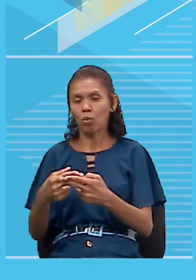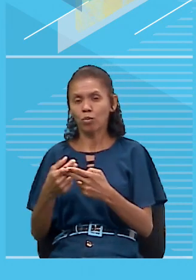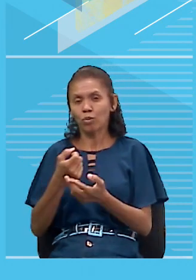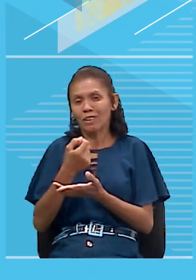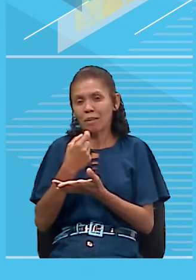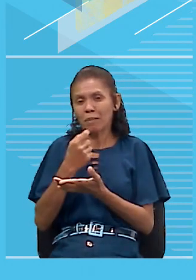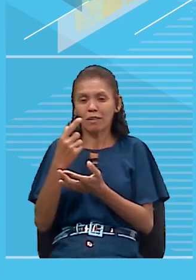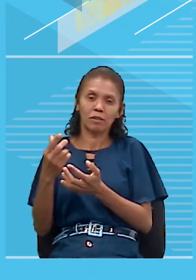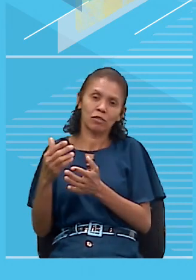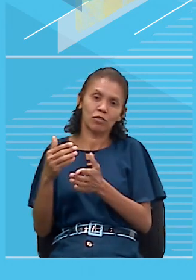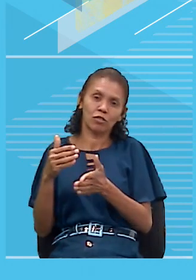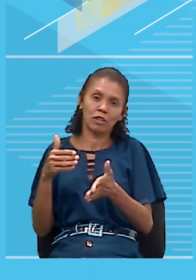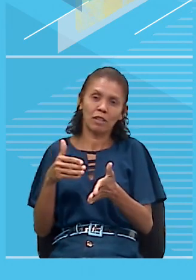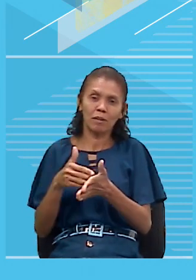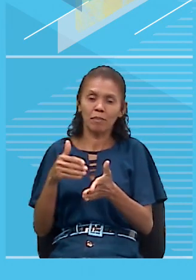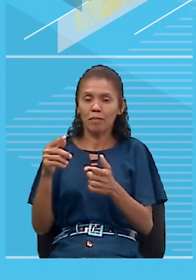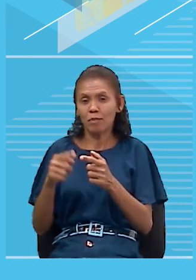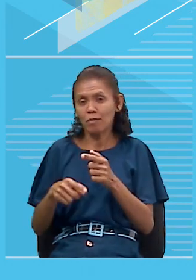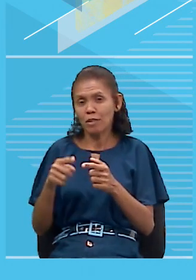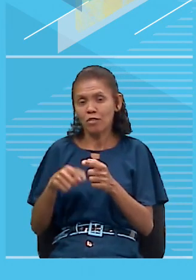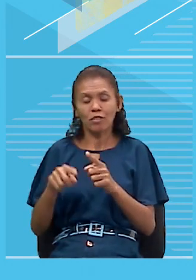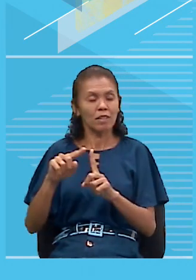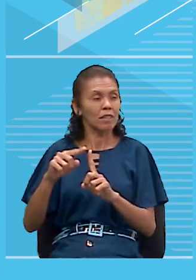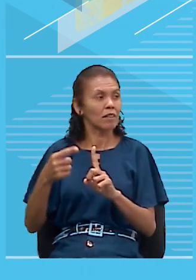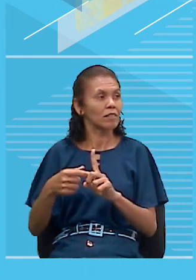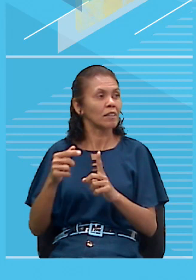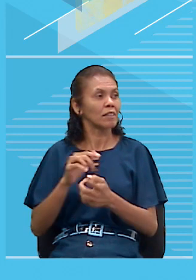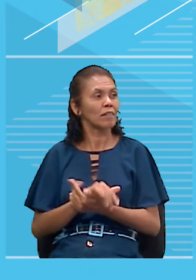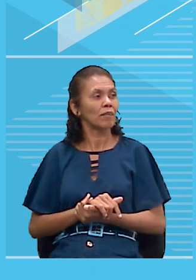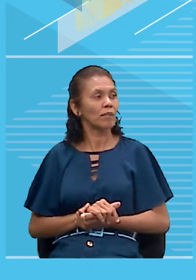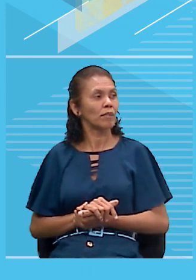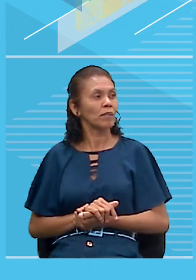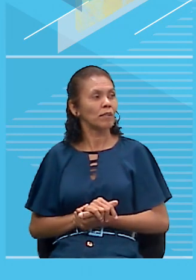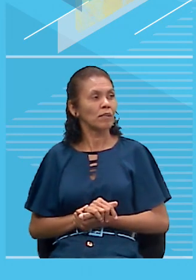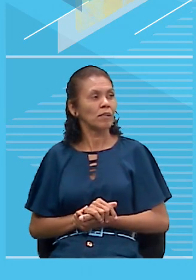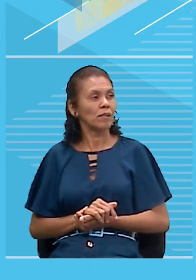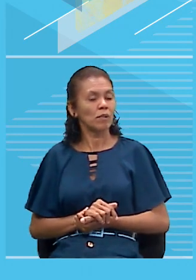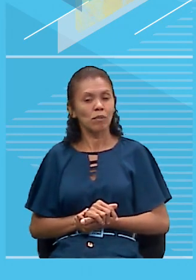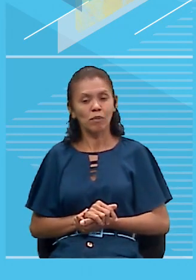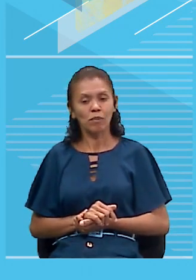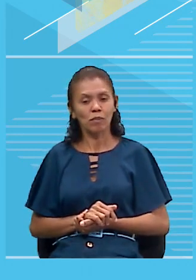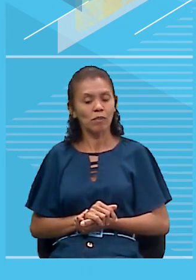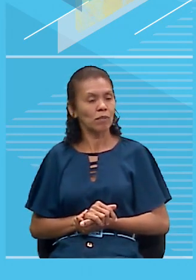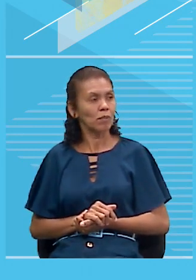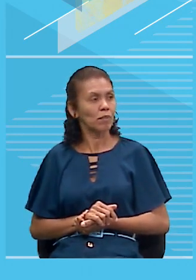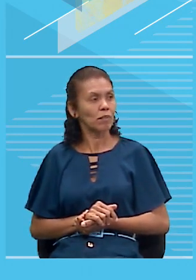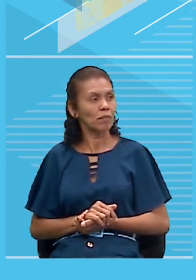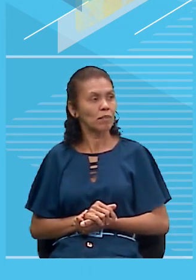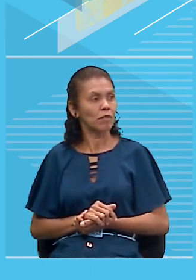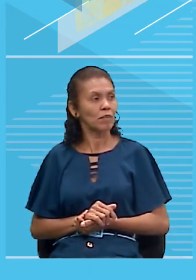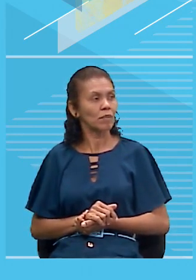falta de incentivo a métodos anticoncepcionais também uma luta né pai vamos lá